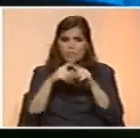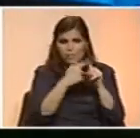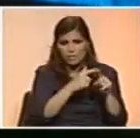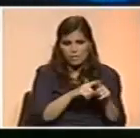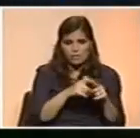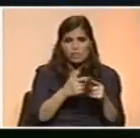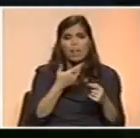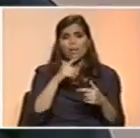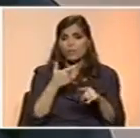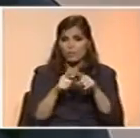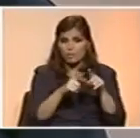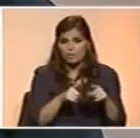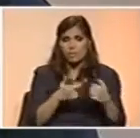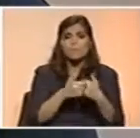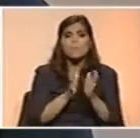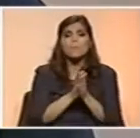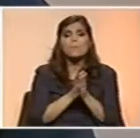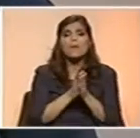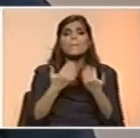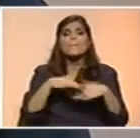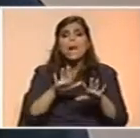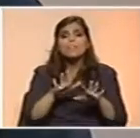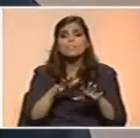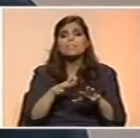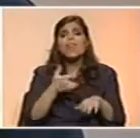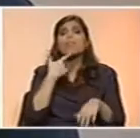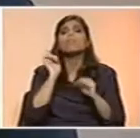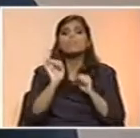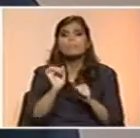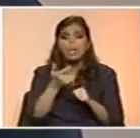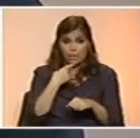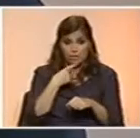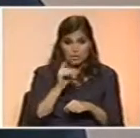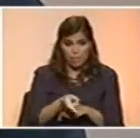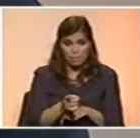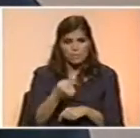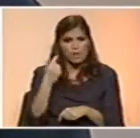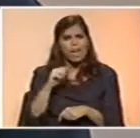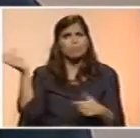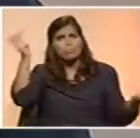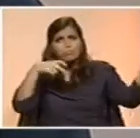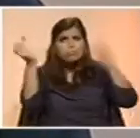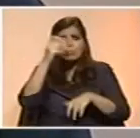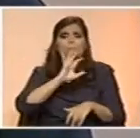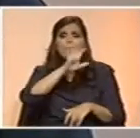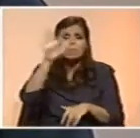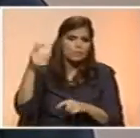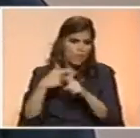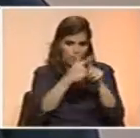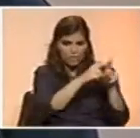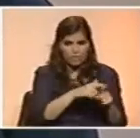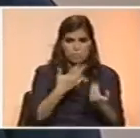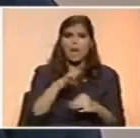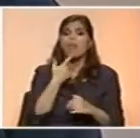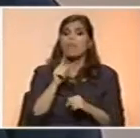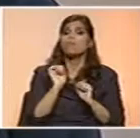quê? É o inglês? Sim, é o inglês. Eles vêm de toda parte do mundo. Há vários, há vários programas de mobilidade. E, em geral, toda a gente... Disse-me